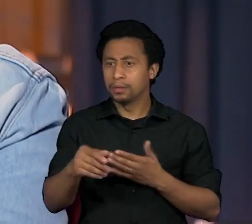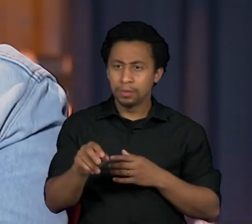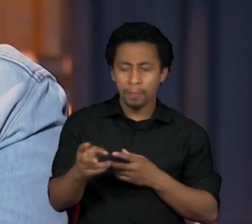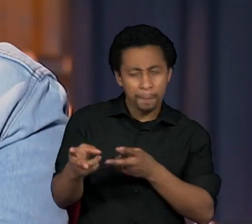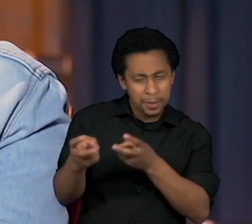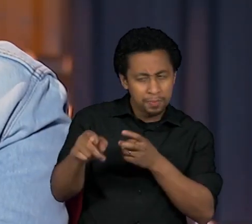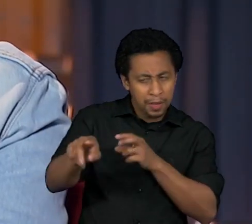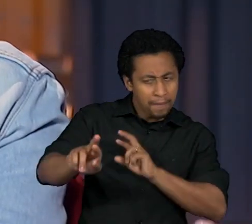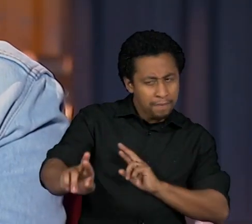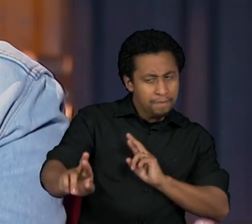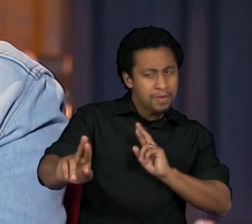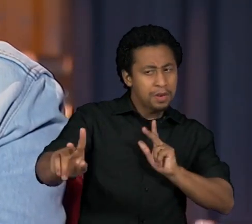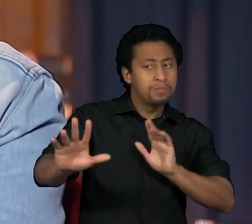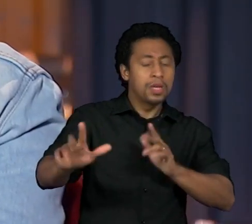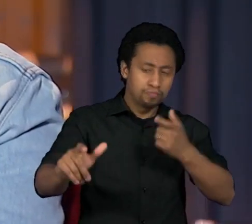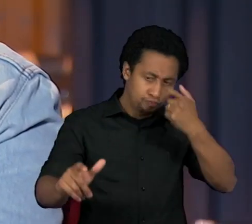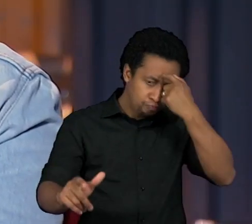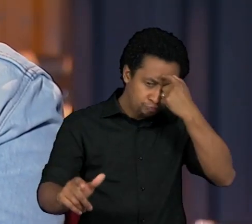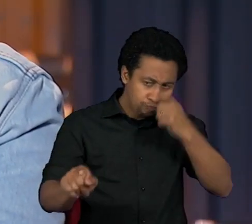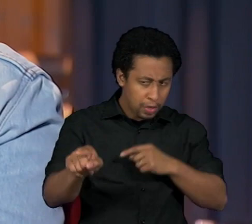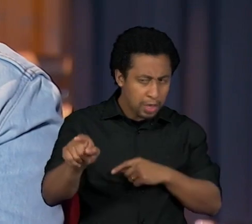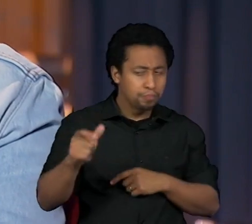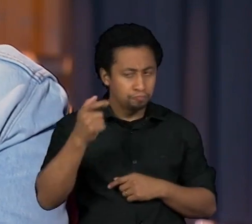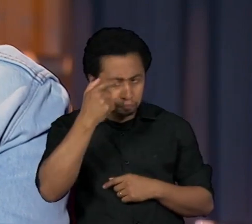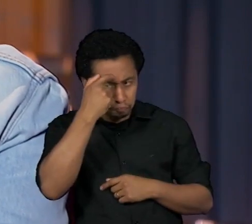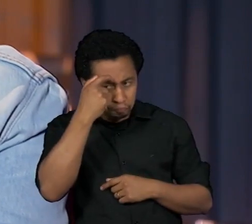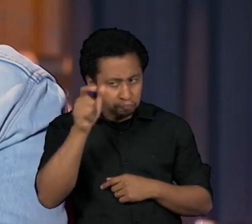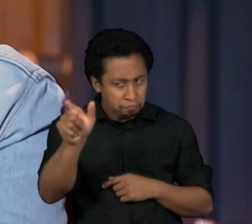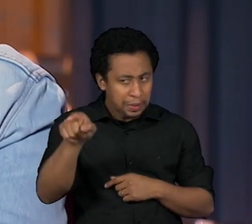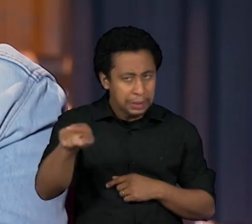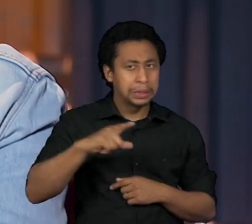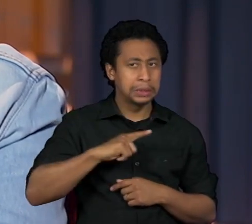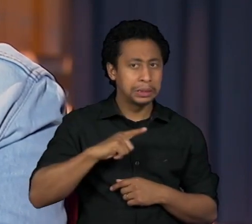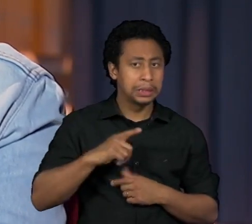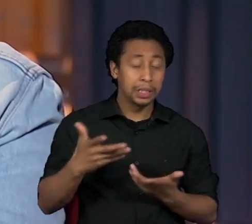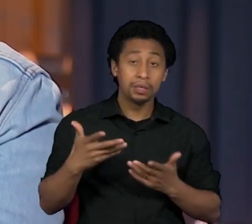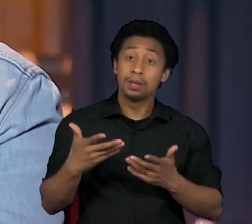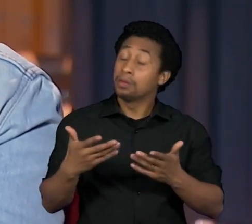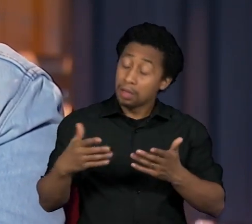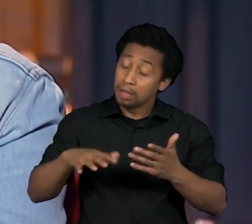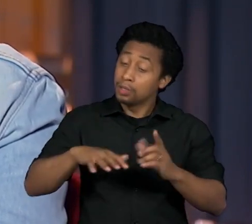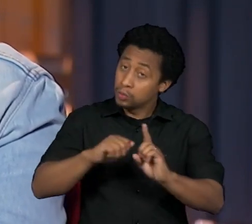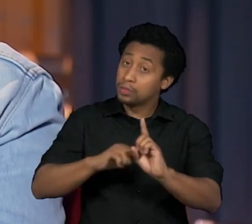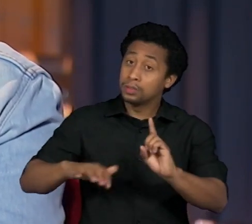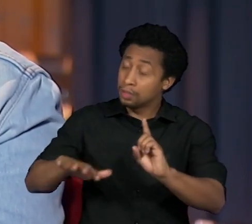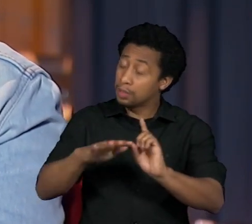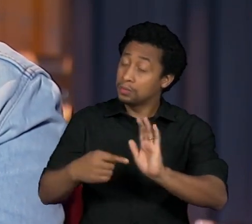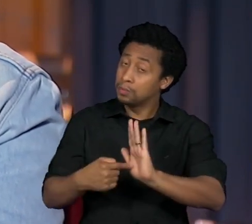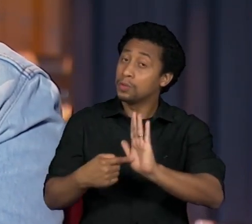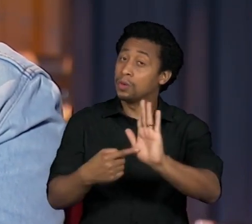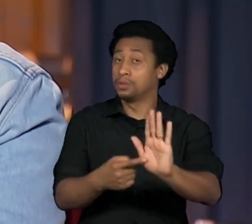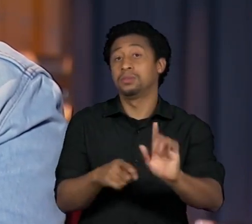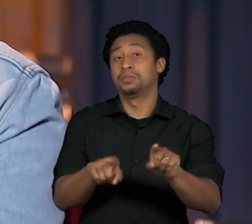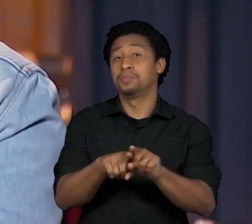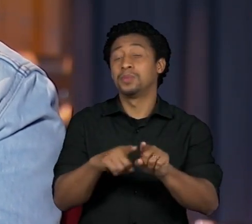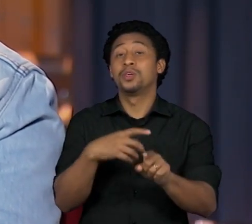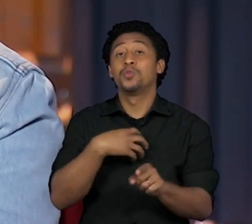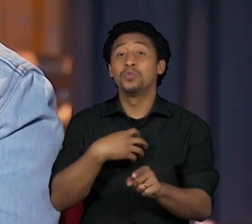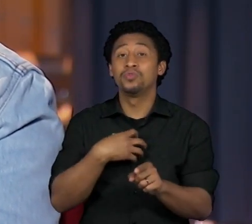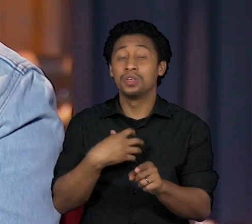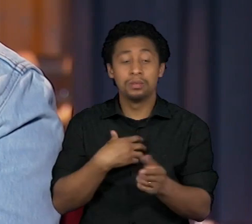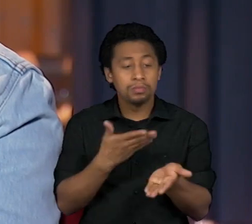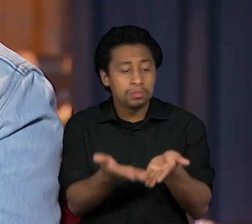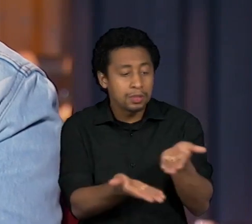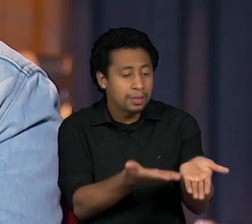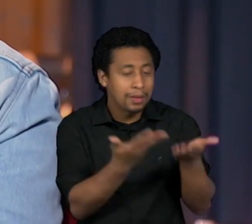diferença legítima, está na base das relações sociais degeneradas e está na base do tratamento degenerado dos